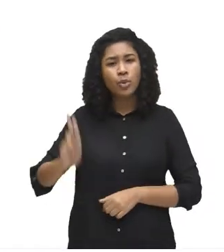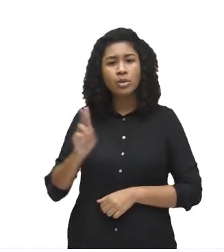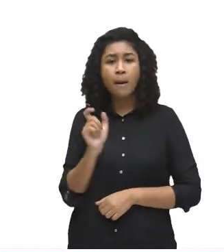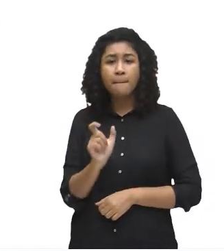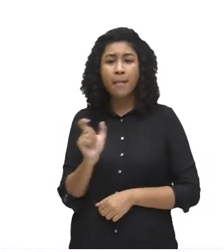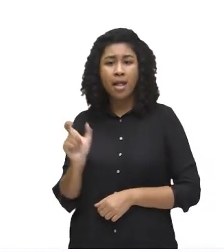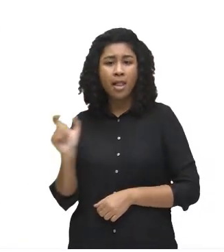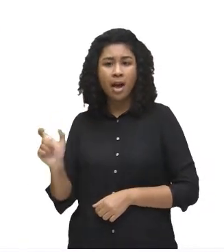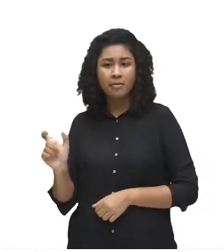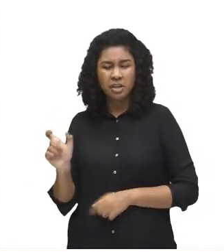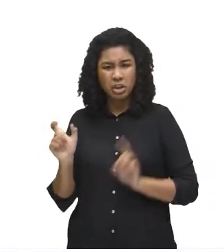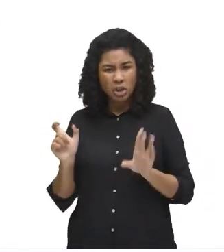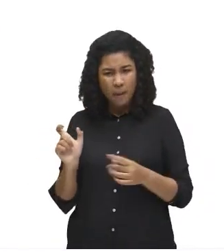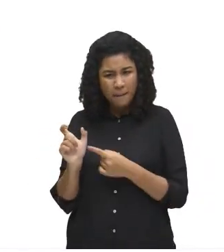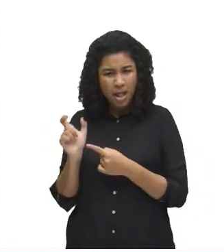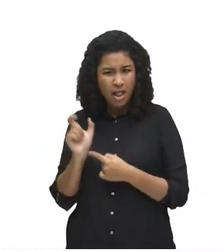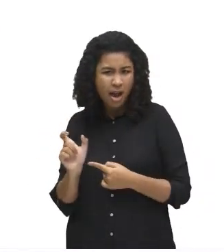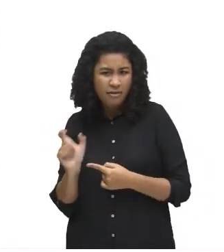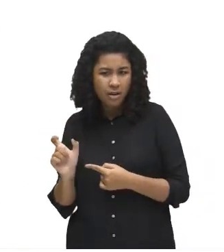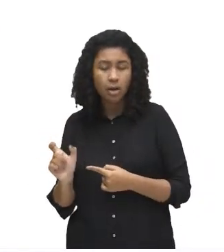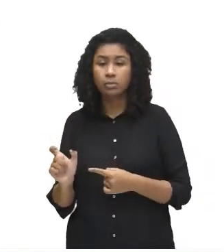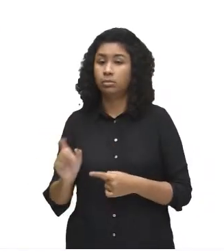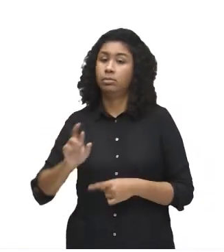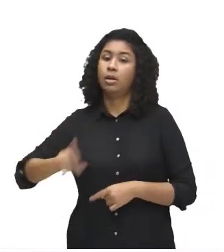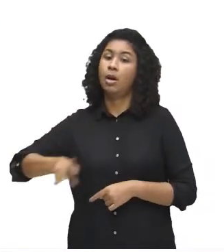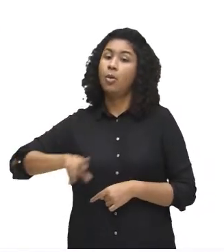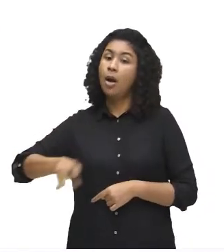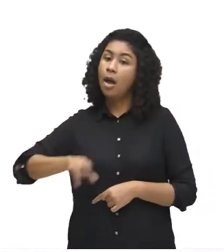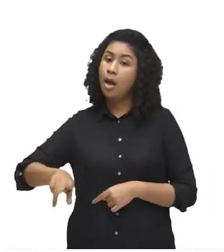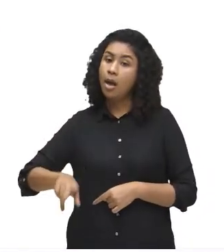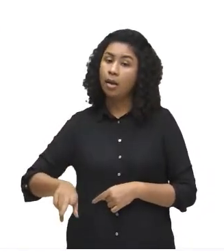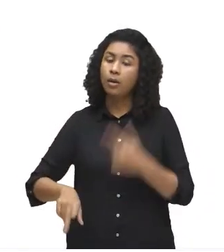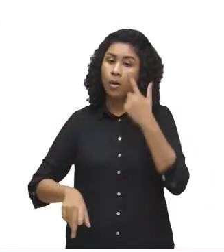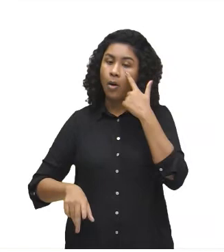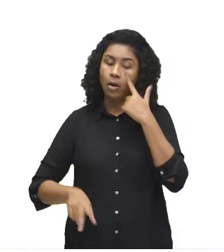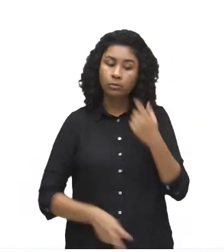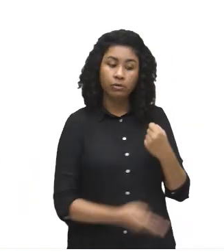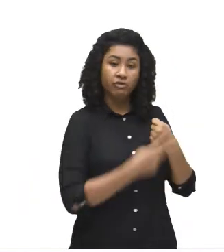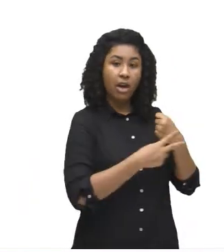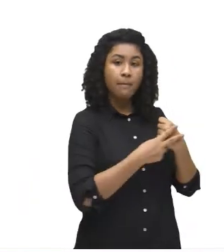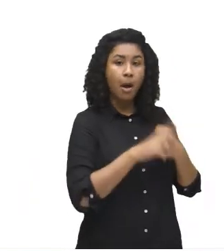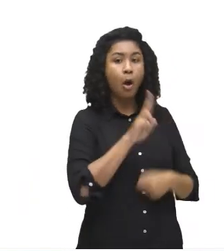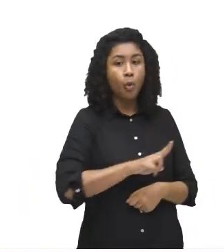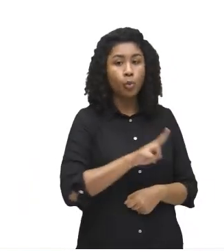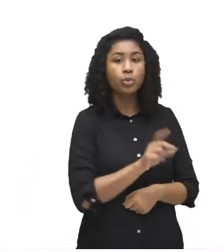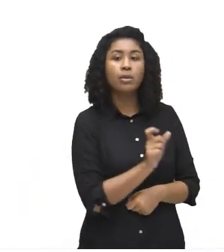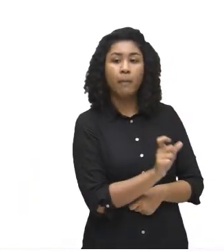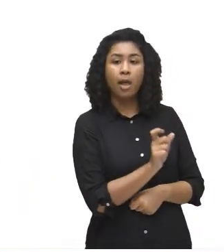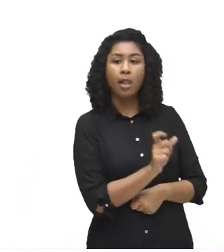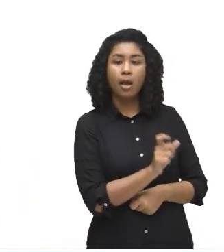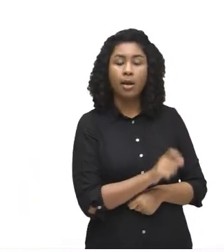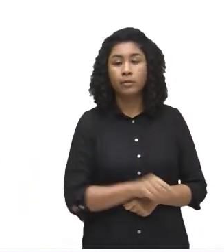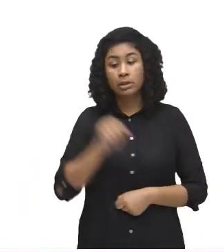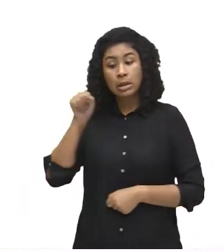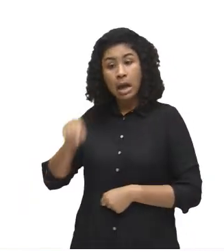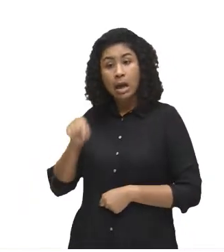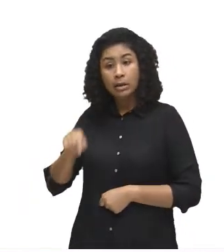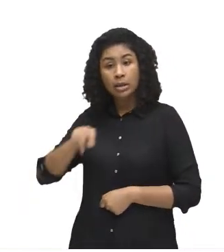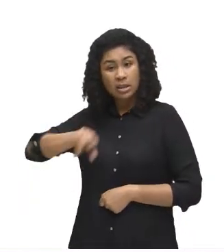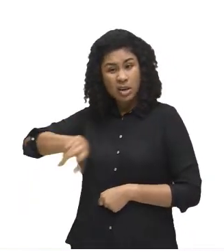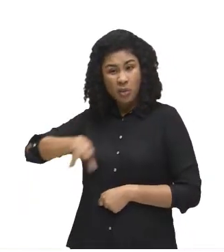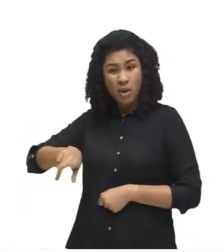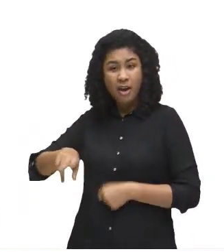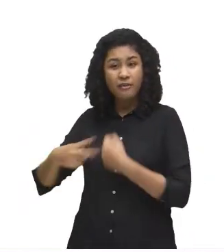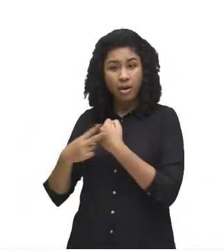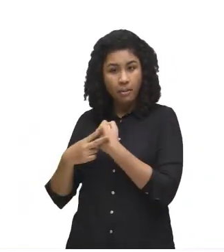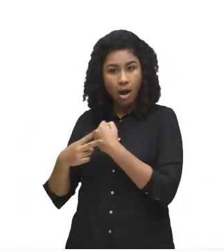vou utilizar palavras, tá bom? Lá na linguagem verbal eu utilizo palavras. Aqui eu não utilizo palavras. Aqui eu utilizo